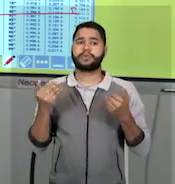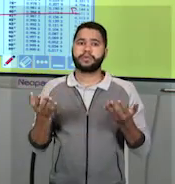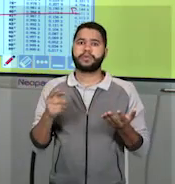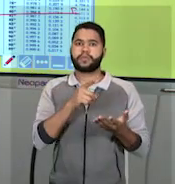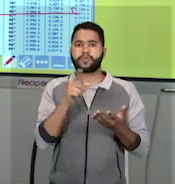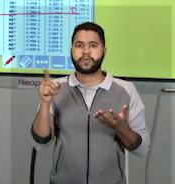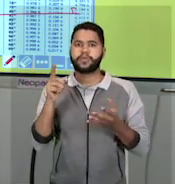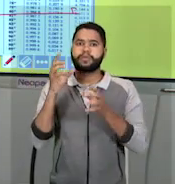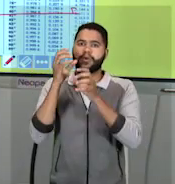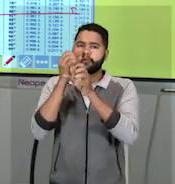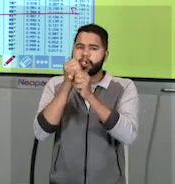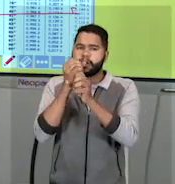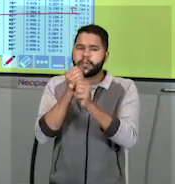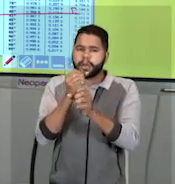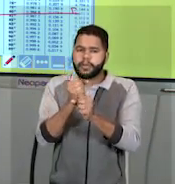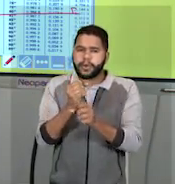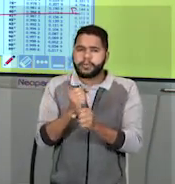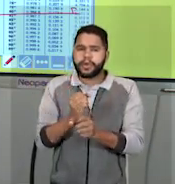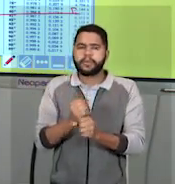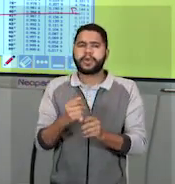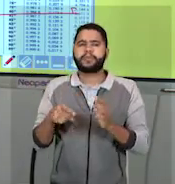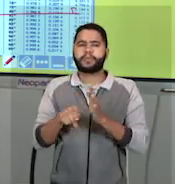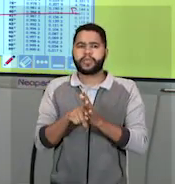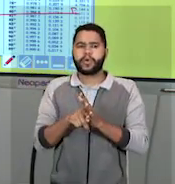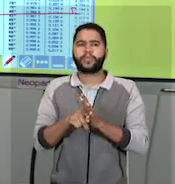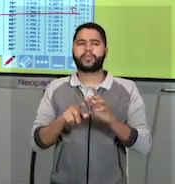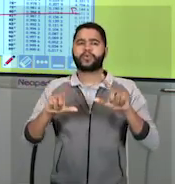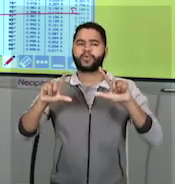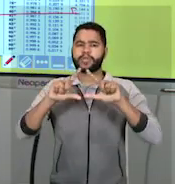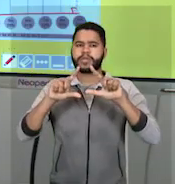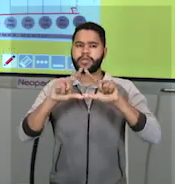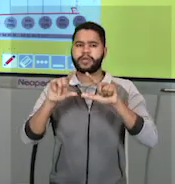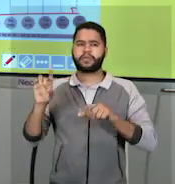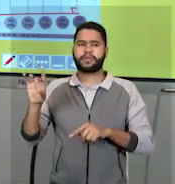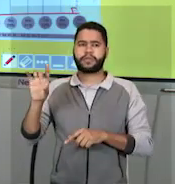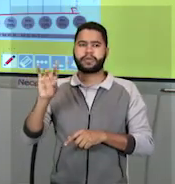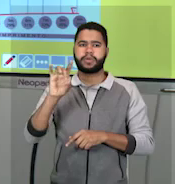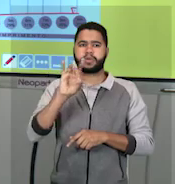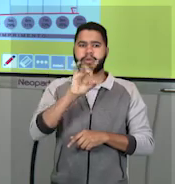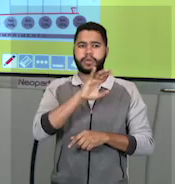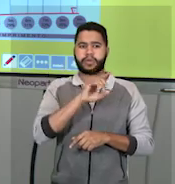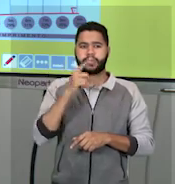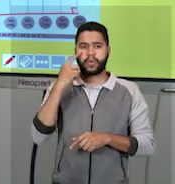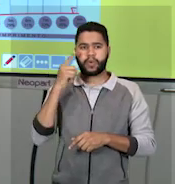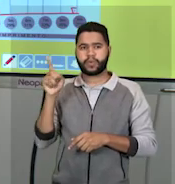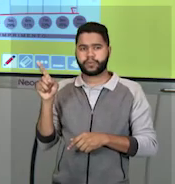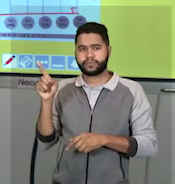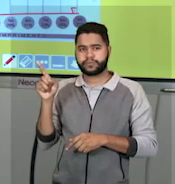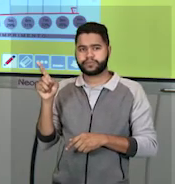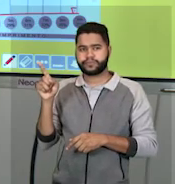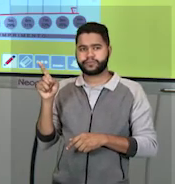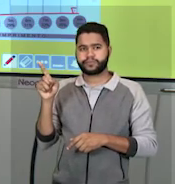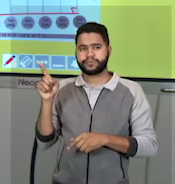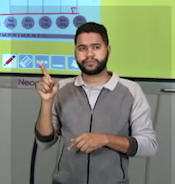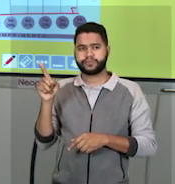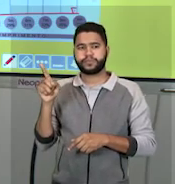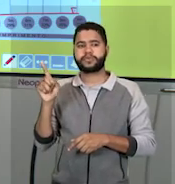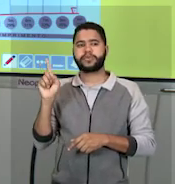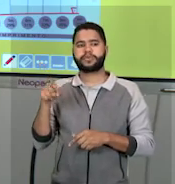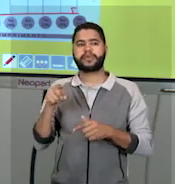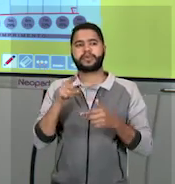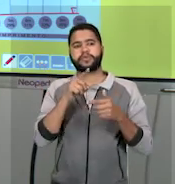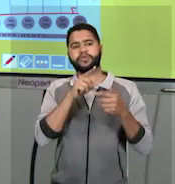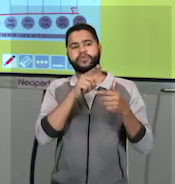vai fazer cada um daqueles triângulos que nós temos lá. Só voltando aqui. Então, você vai pegar essa medida, dividir por